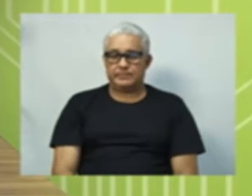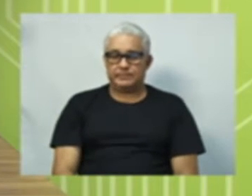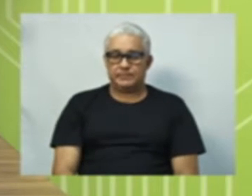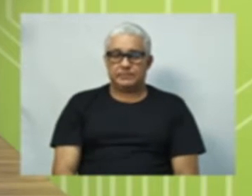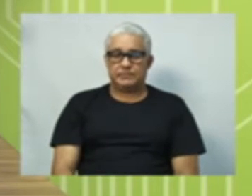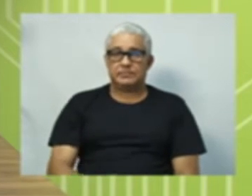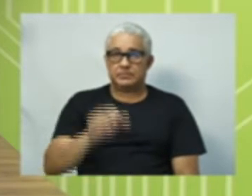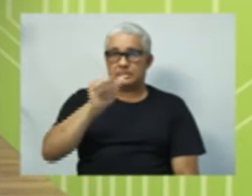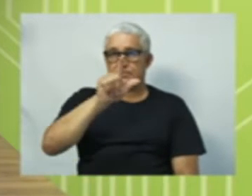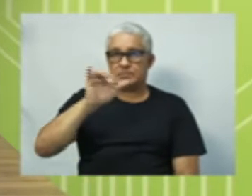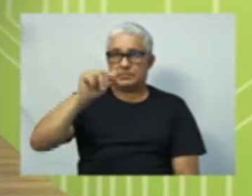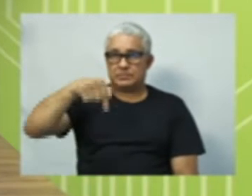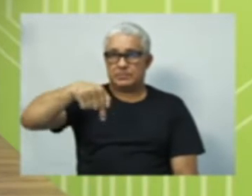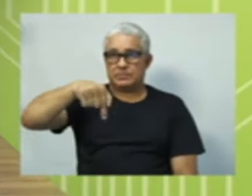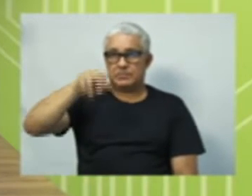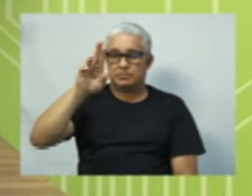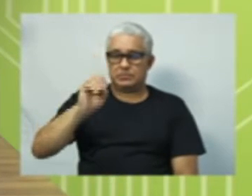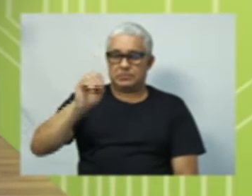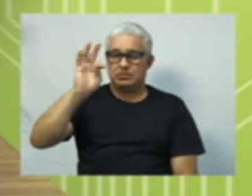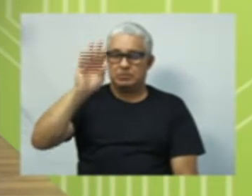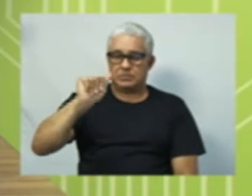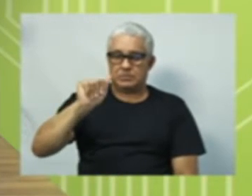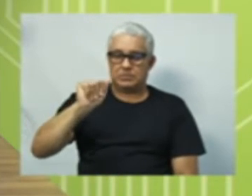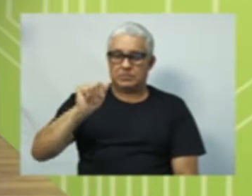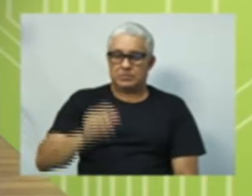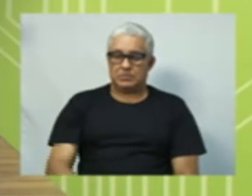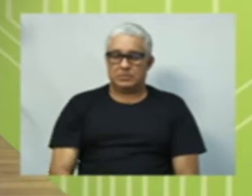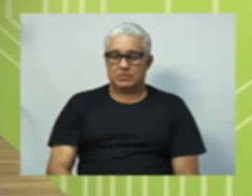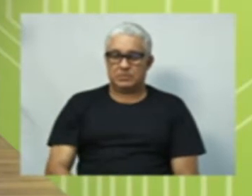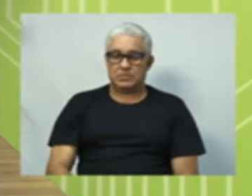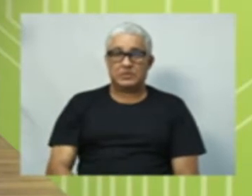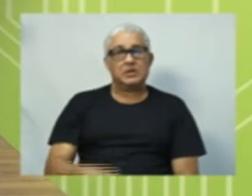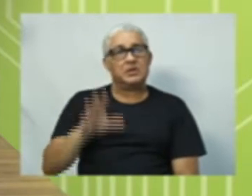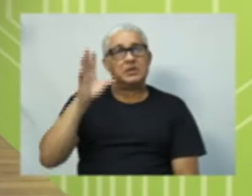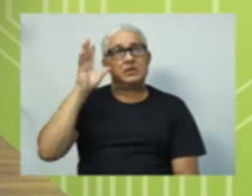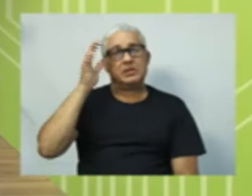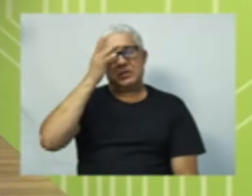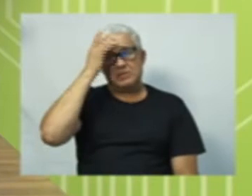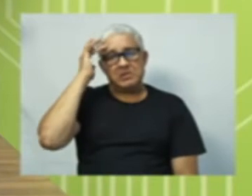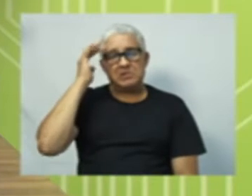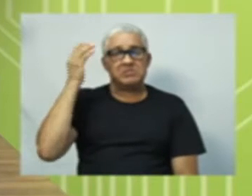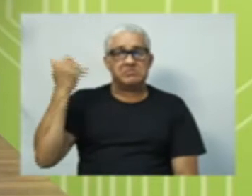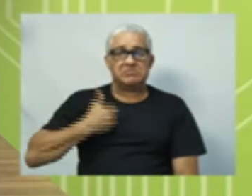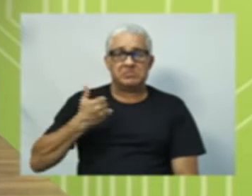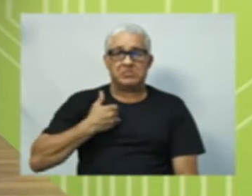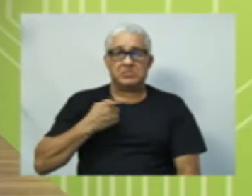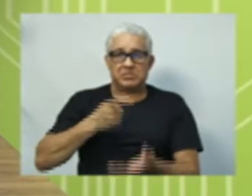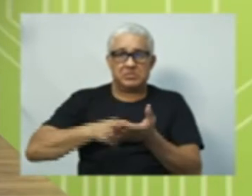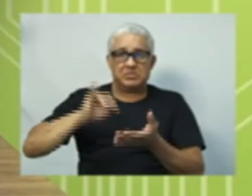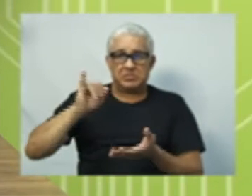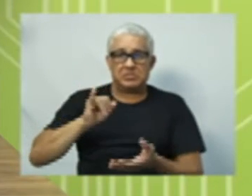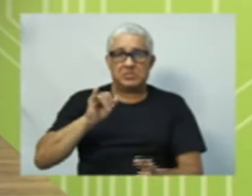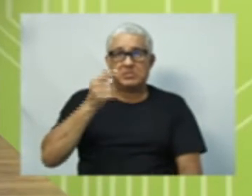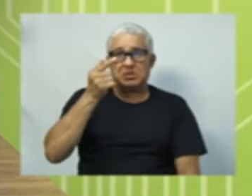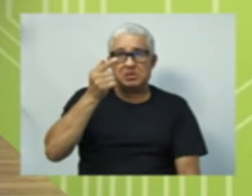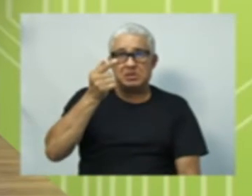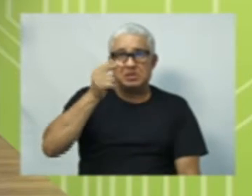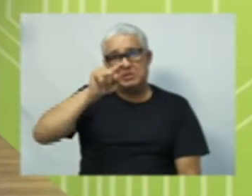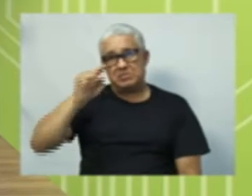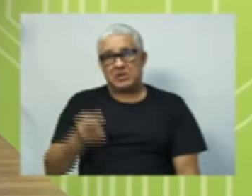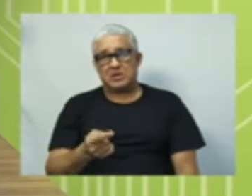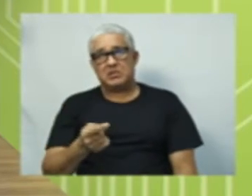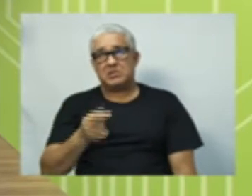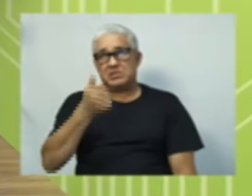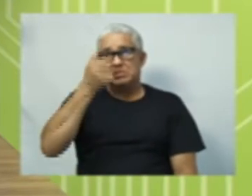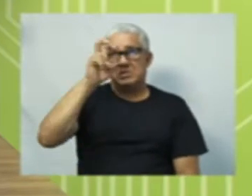a alíquota cobrada. Lembra quando a gente às vezes escuta falar, o imposto de renda, que é 7,5%, 15%, 27 e